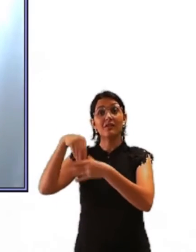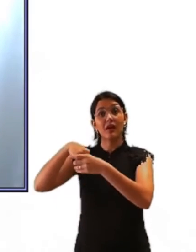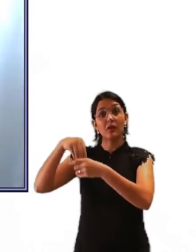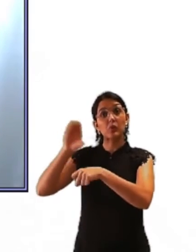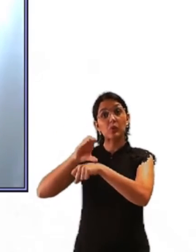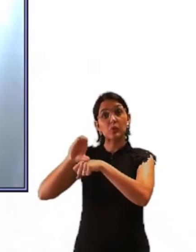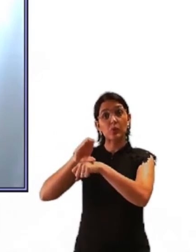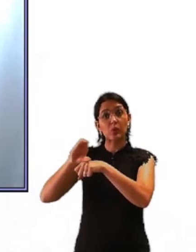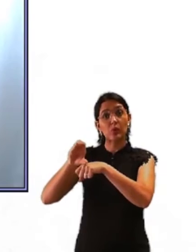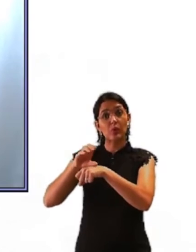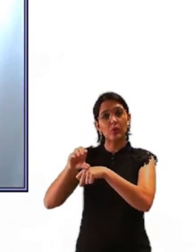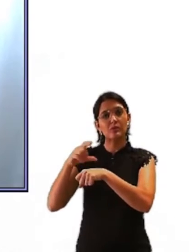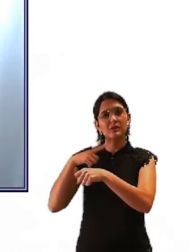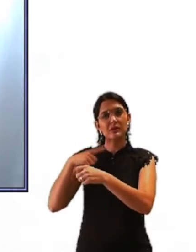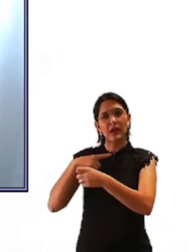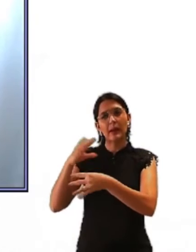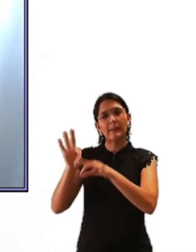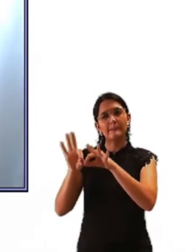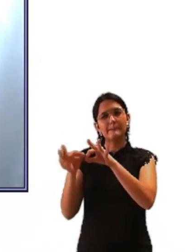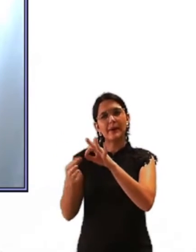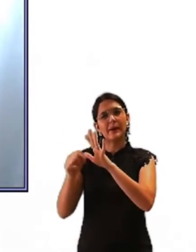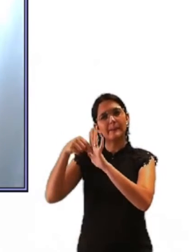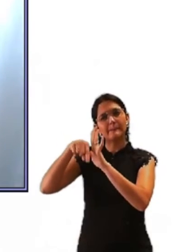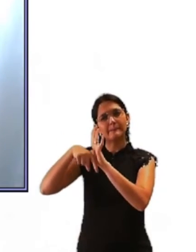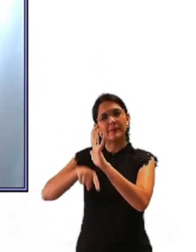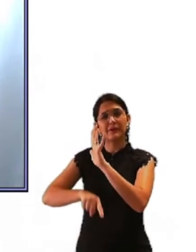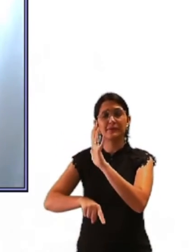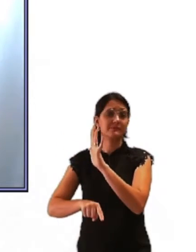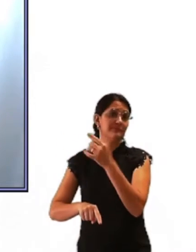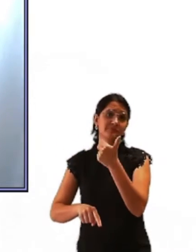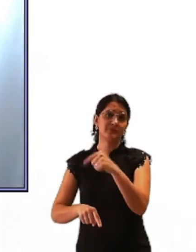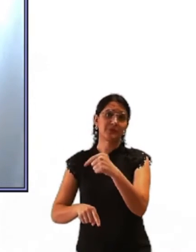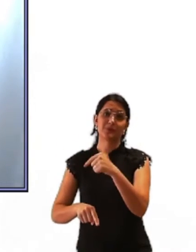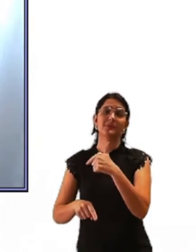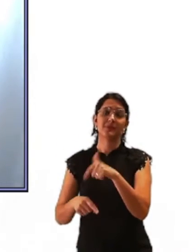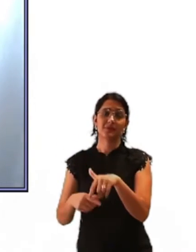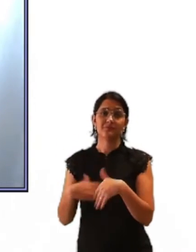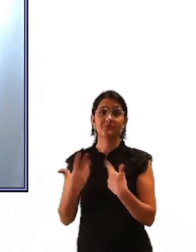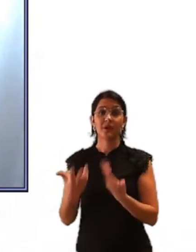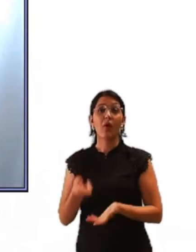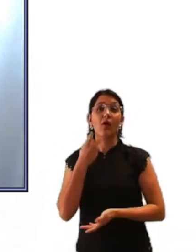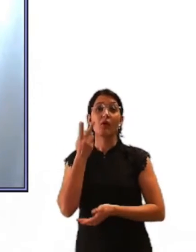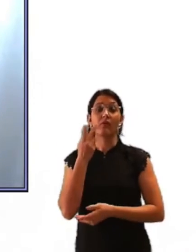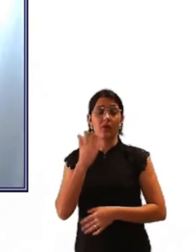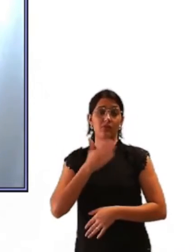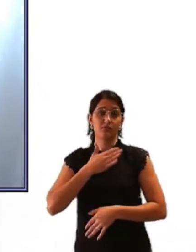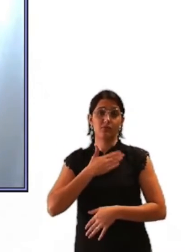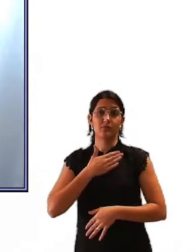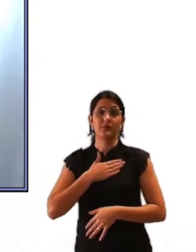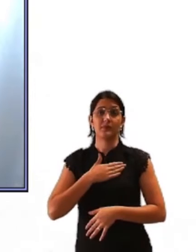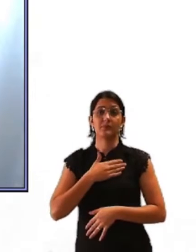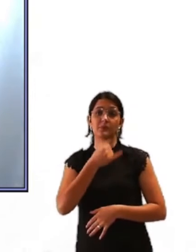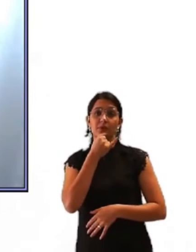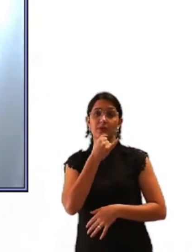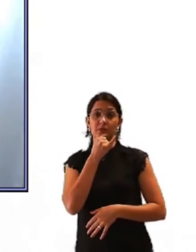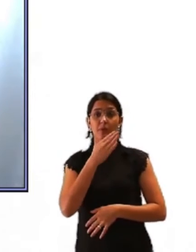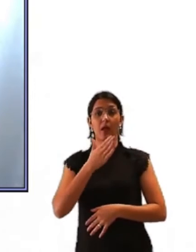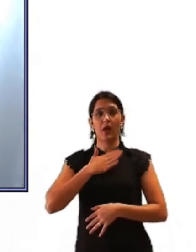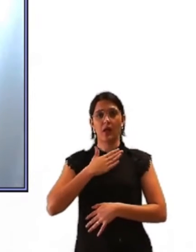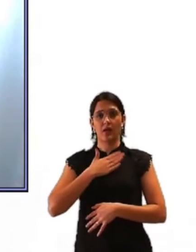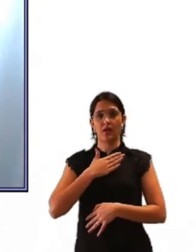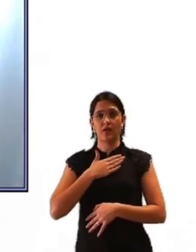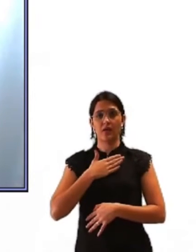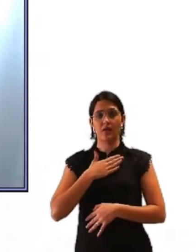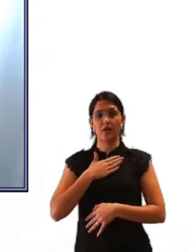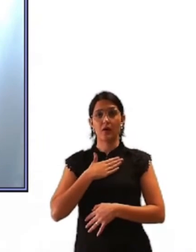forma mais detalhada, né? E o fato, isso eu falo por mim, né? O fato de eu ter